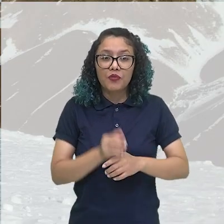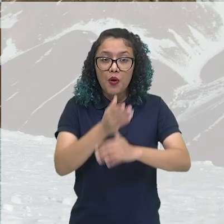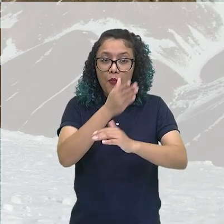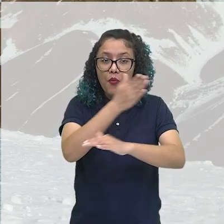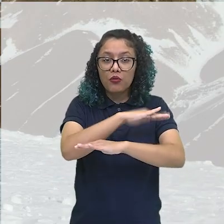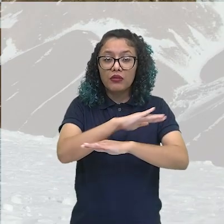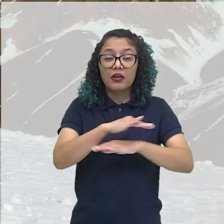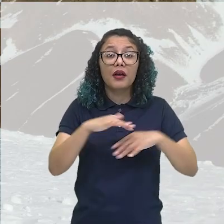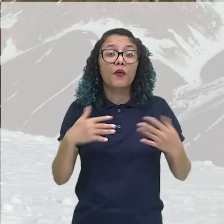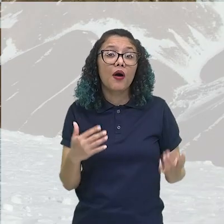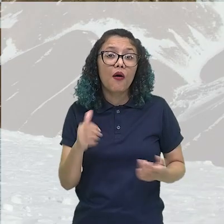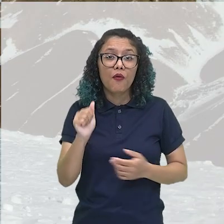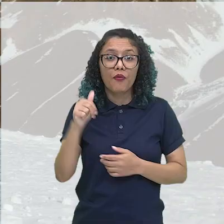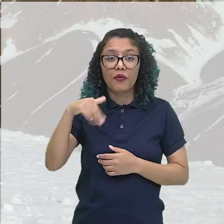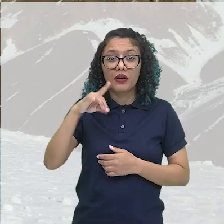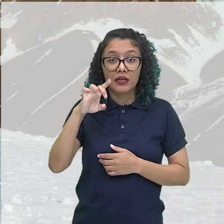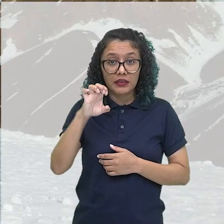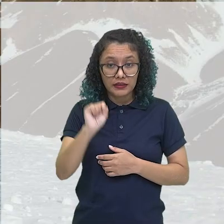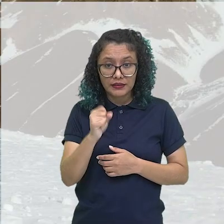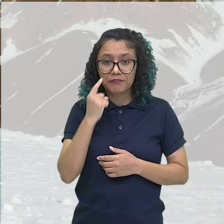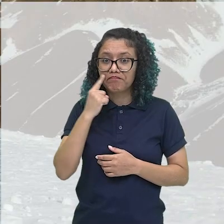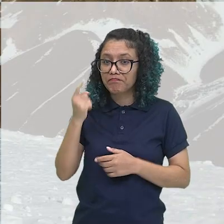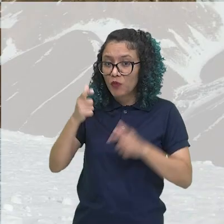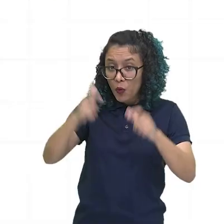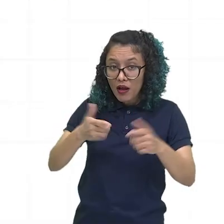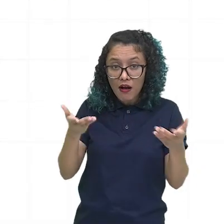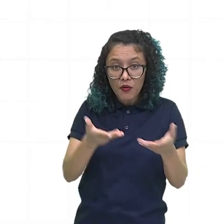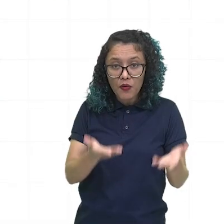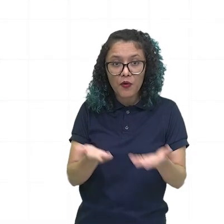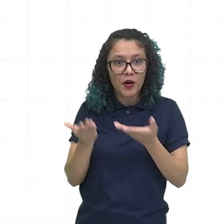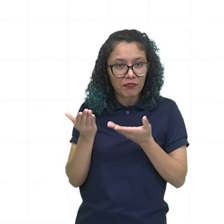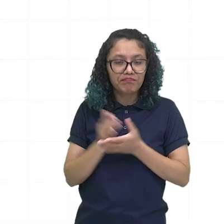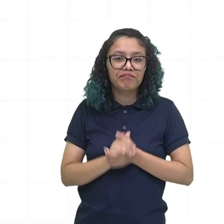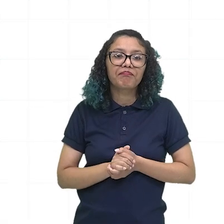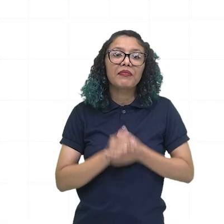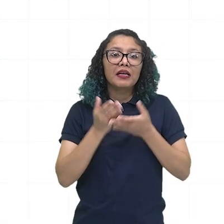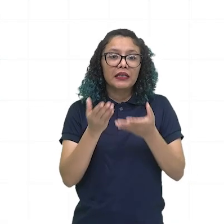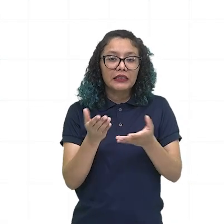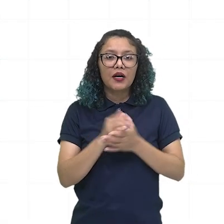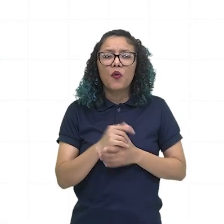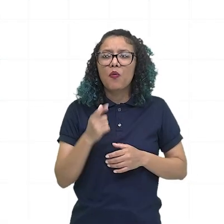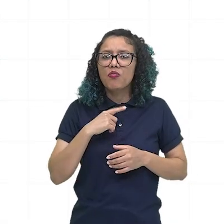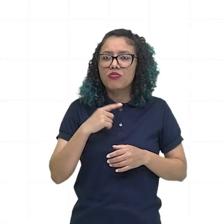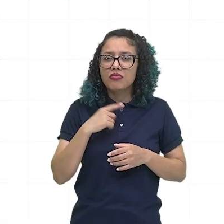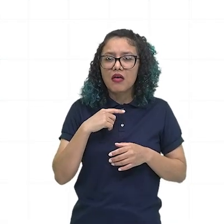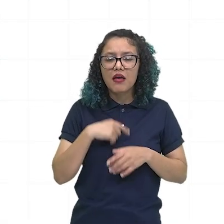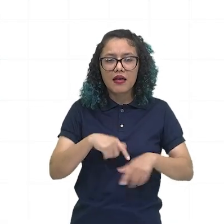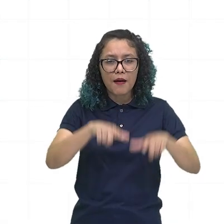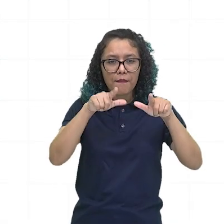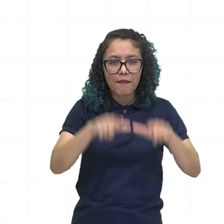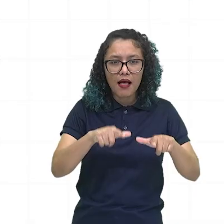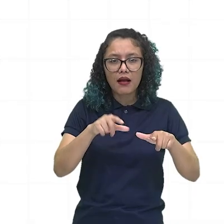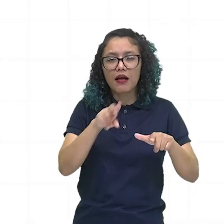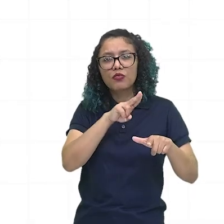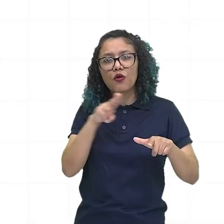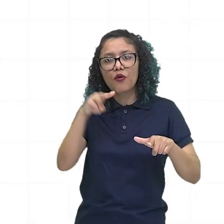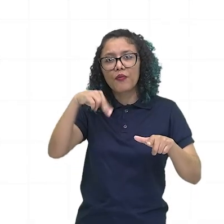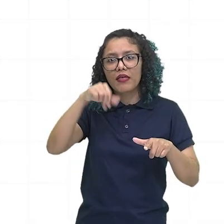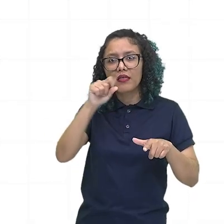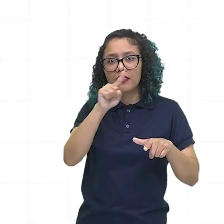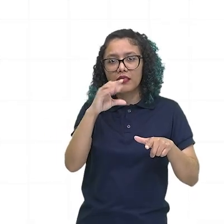é a Cordilheira dos Andes, onde eu estou aqui, ó, veja aí. Ela é formada pela placa de Nazca que